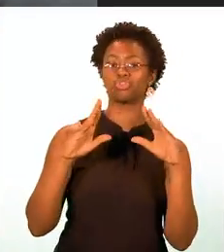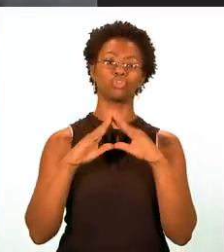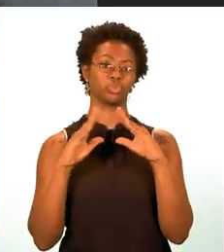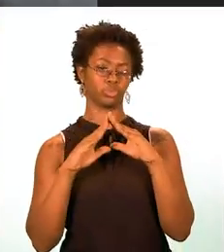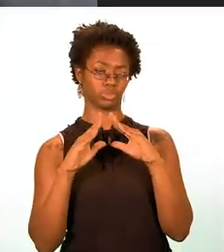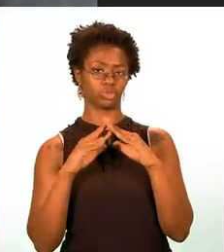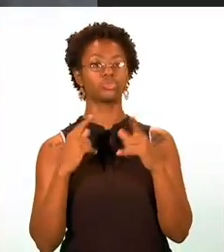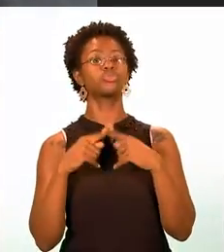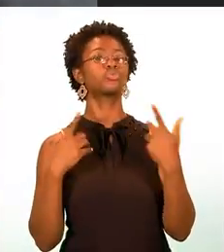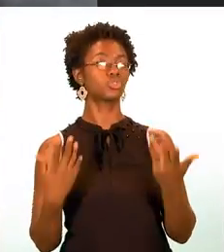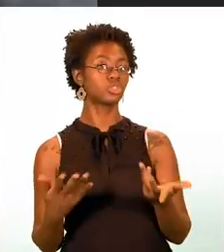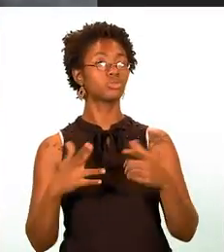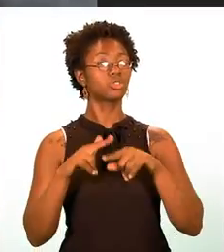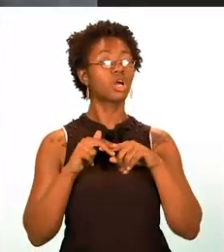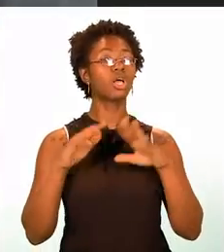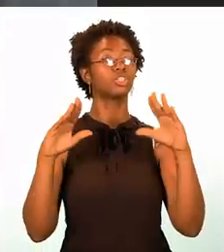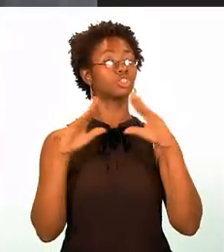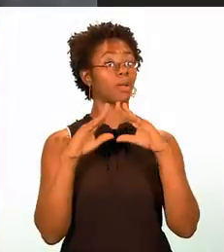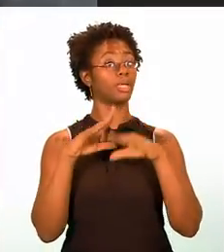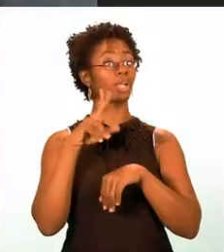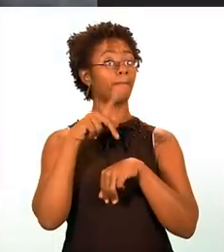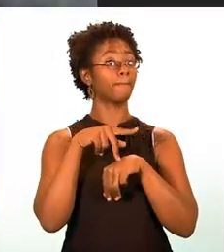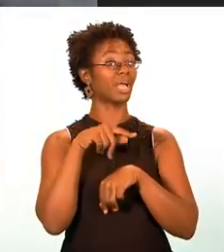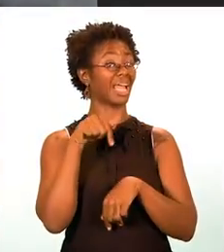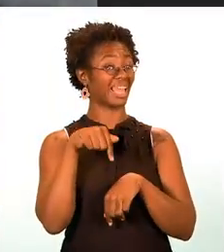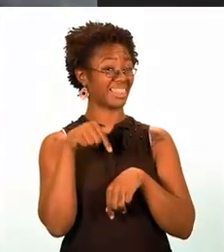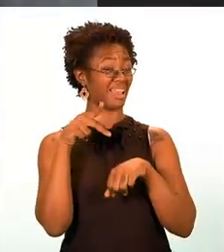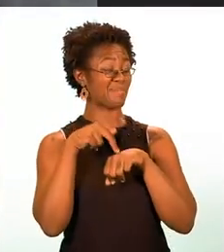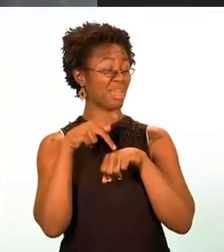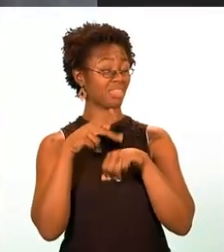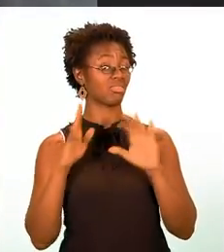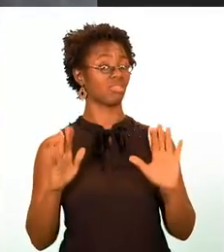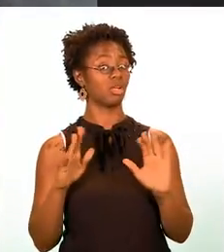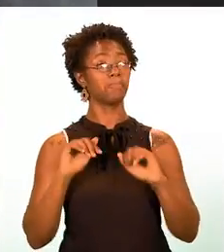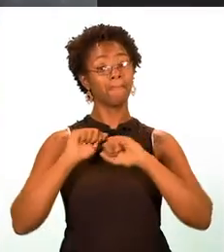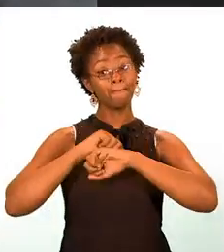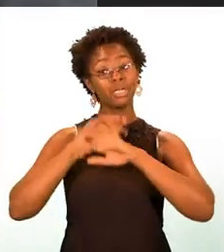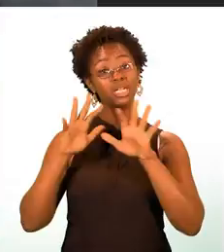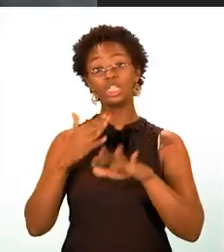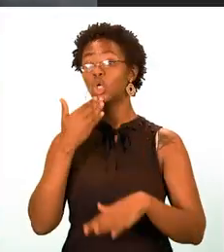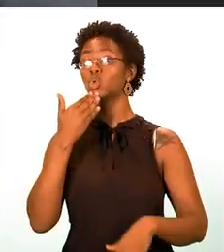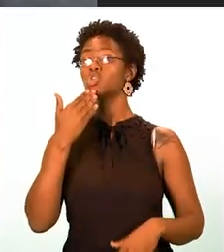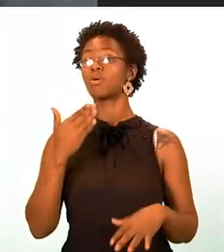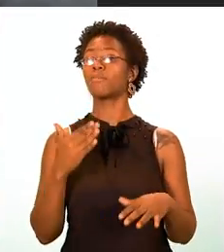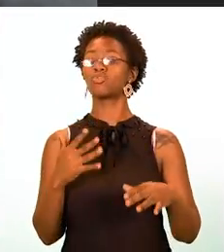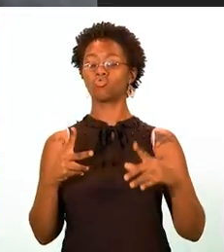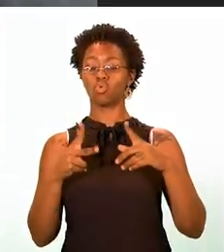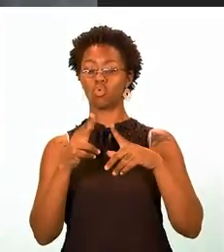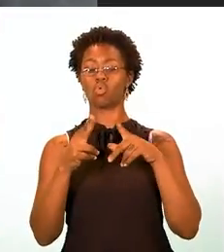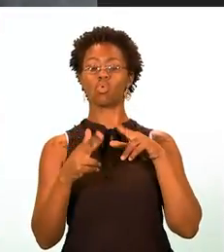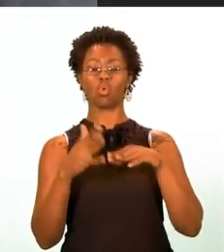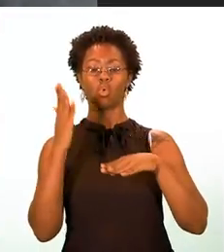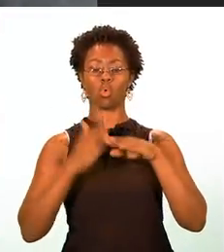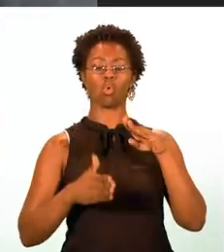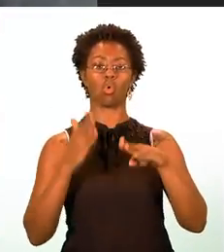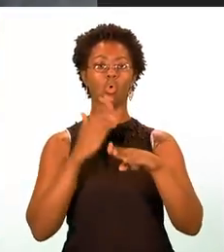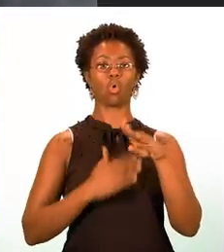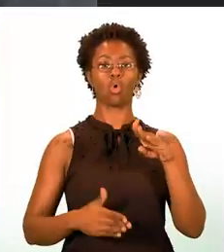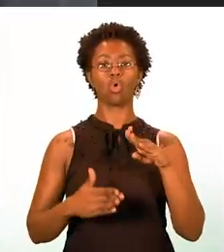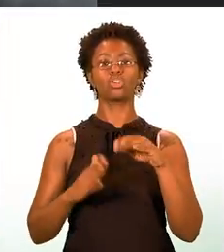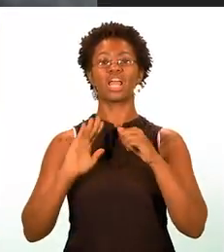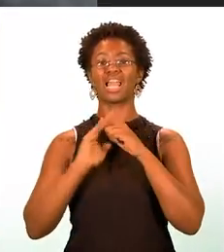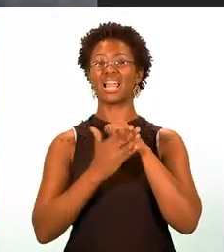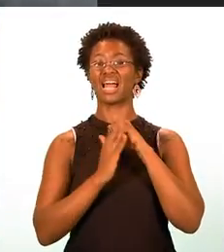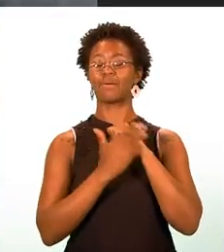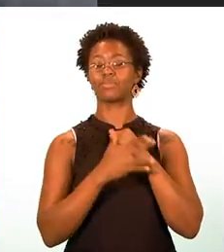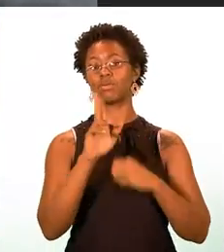com diamante. Por quê? Porque diamante é a pedra e brilhante é o tipo do corte, é o tipo da